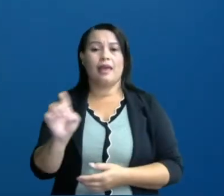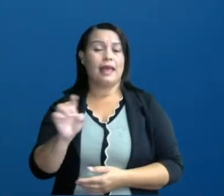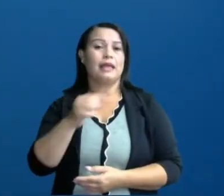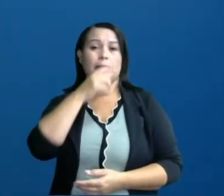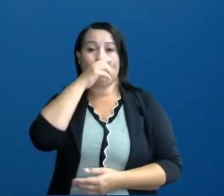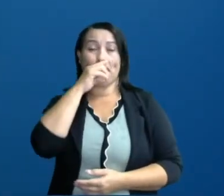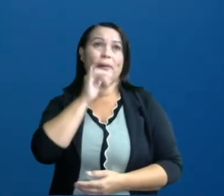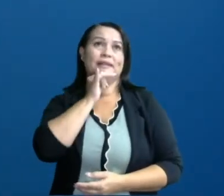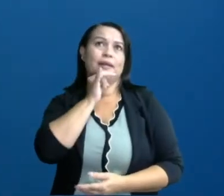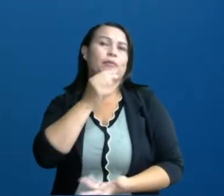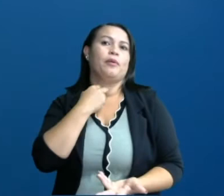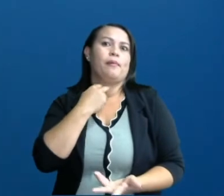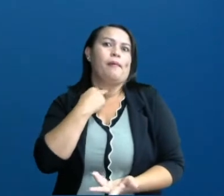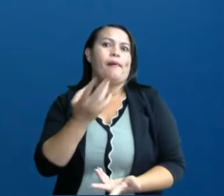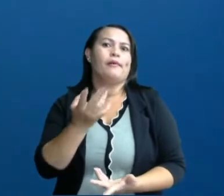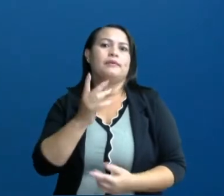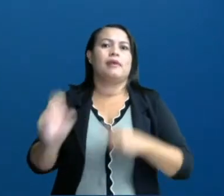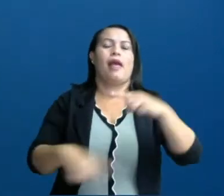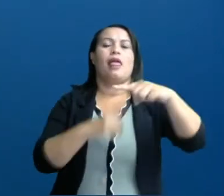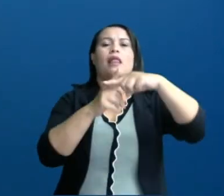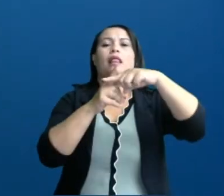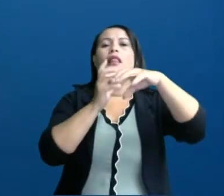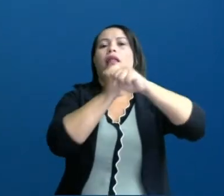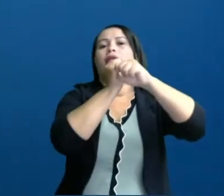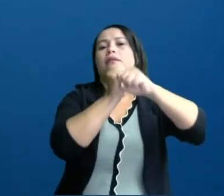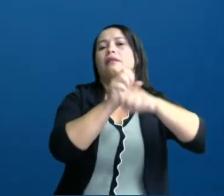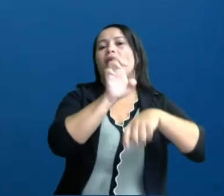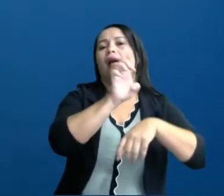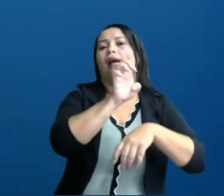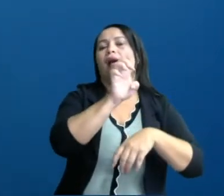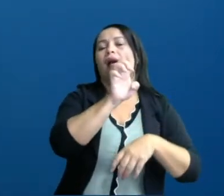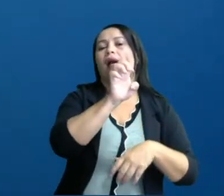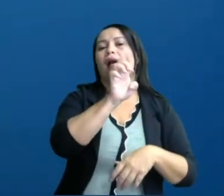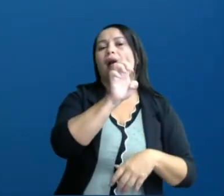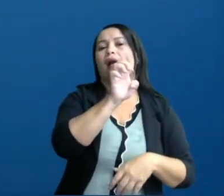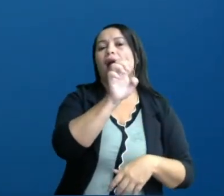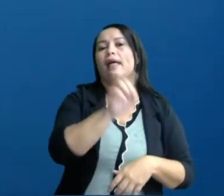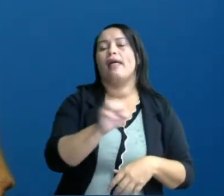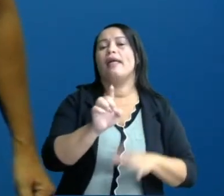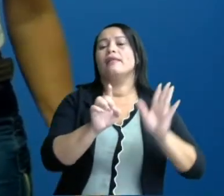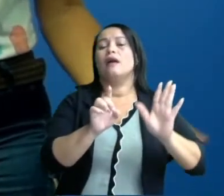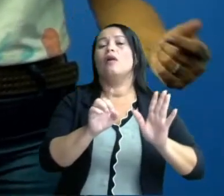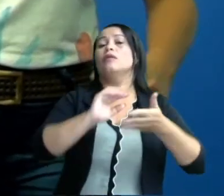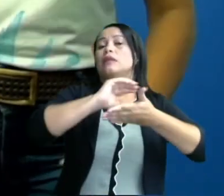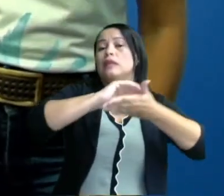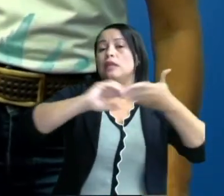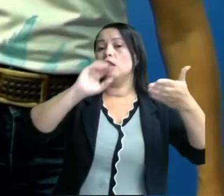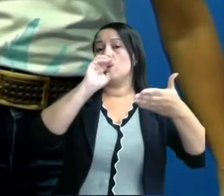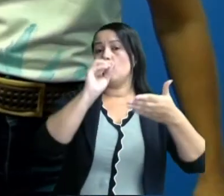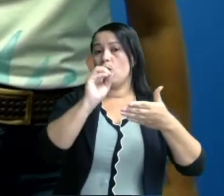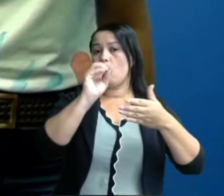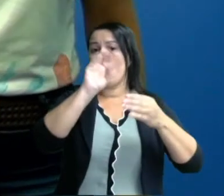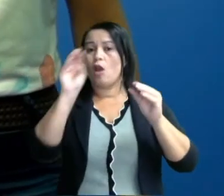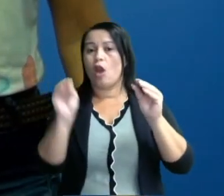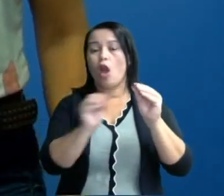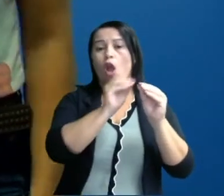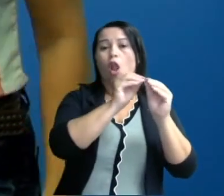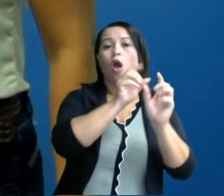vai acrescentar eis. A gente vai tirar a letra O, a última letra, e acrescentar o